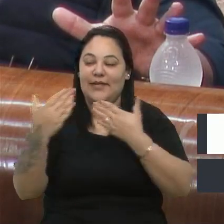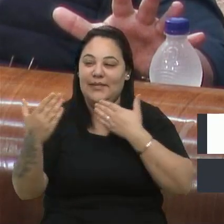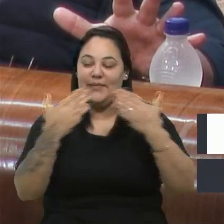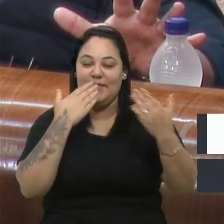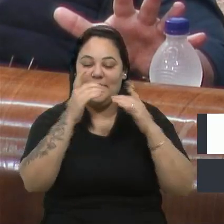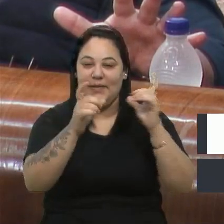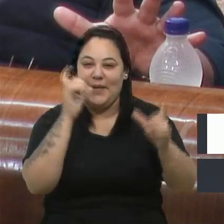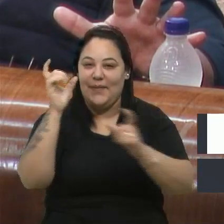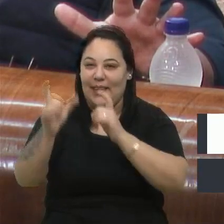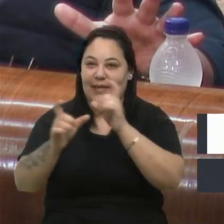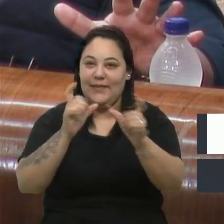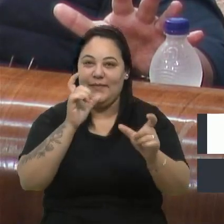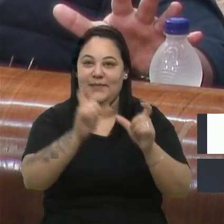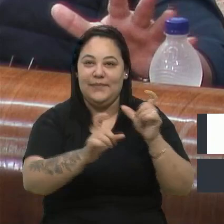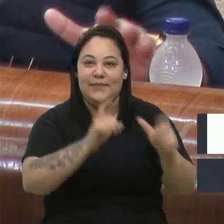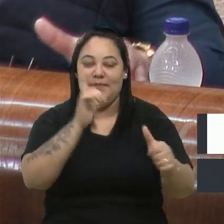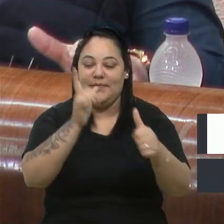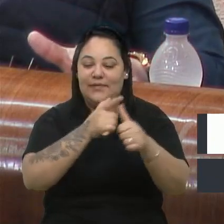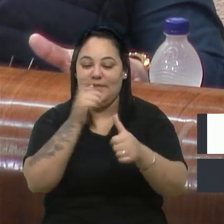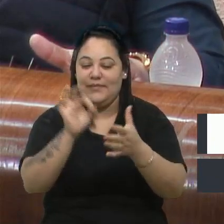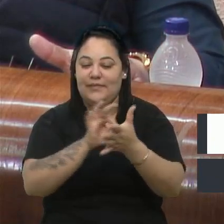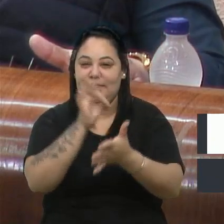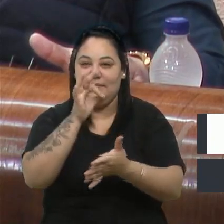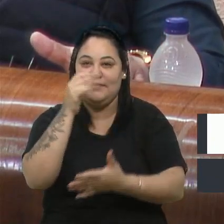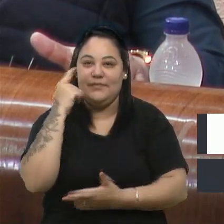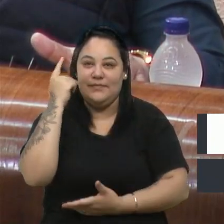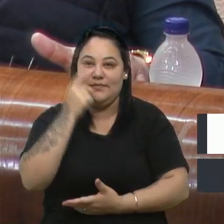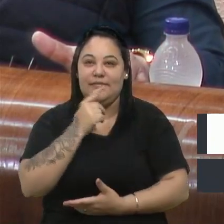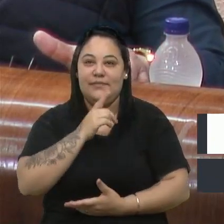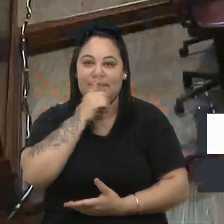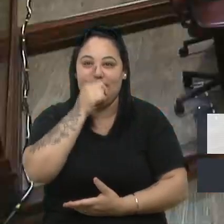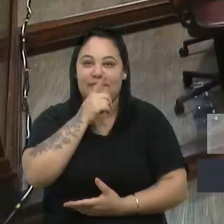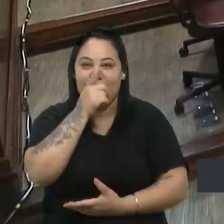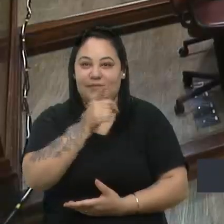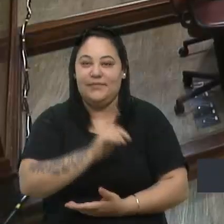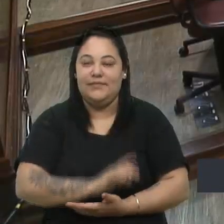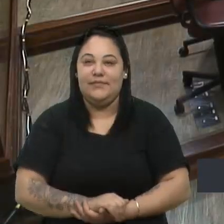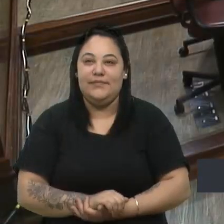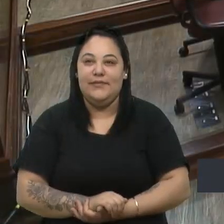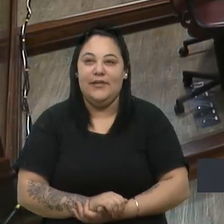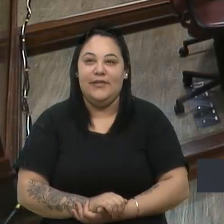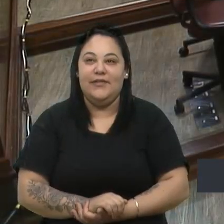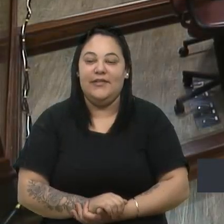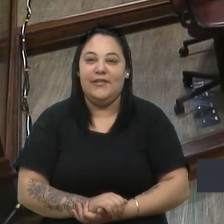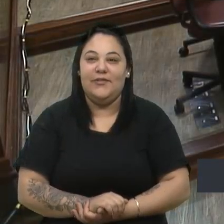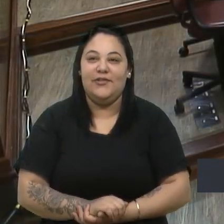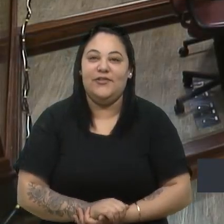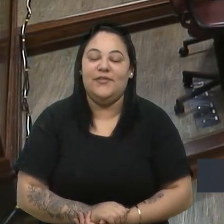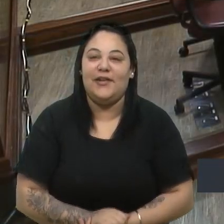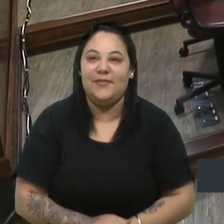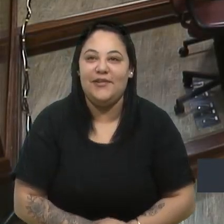vereadores. Primeiro vereador inscrito, Alberto Meneguzzi.